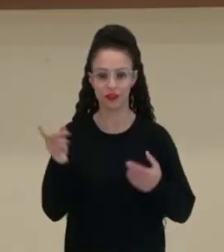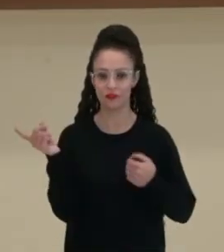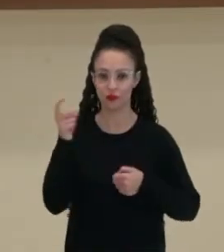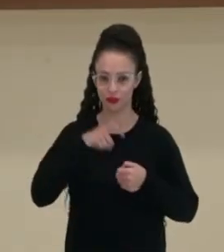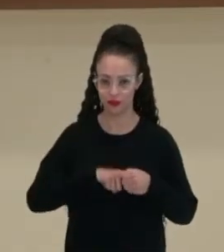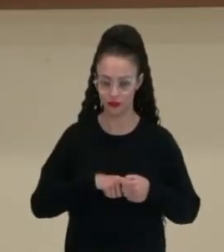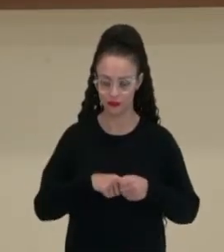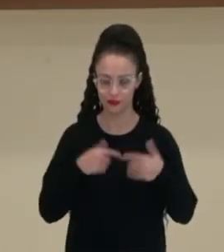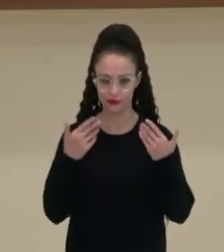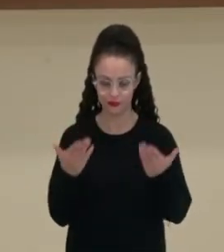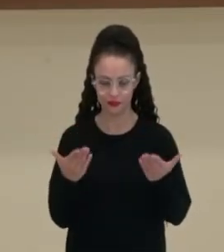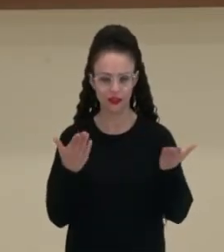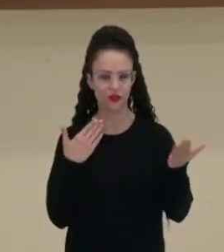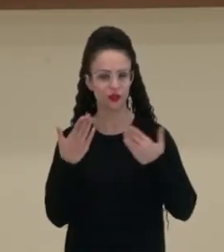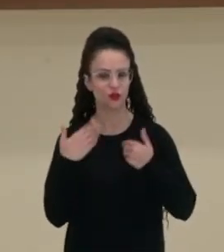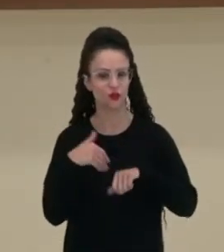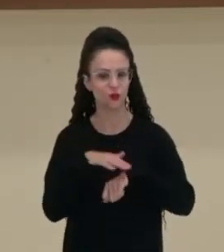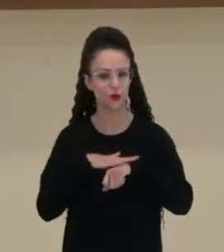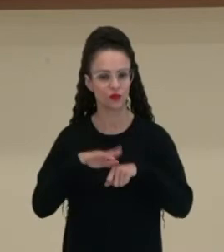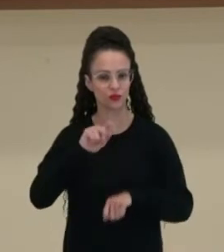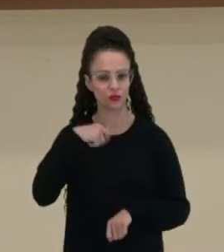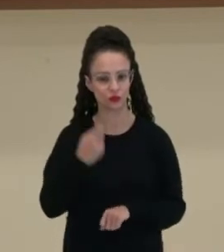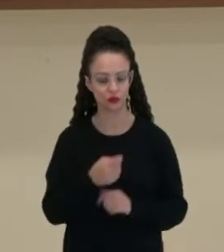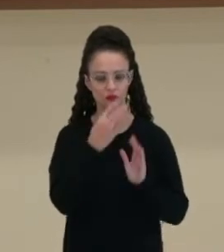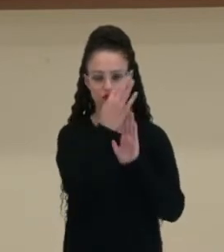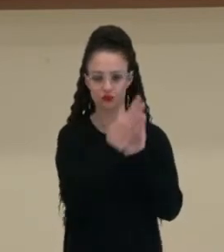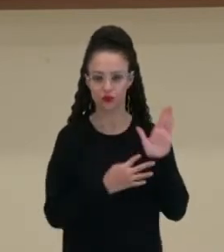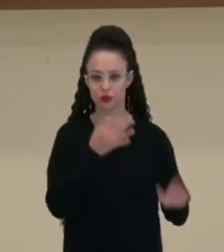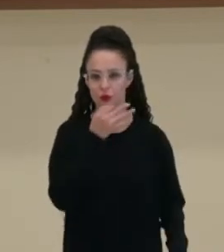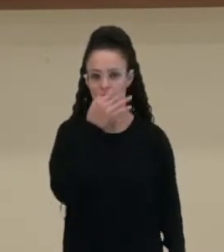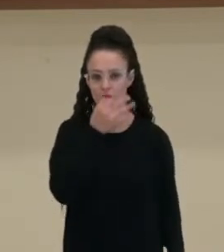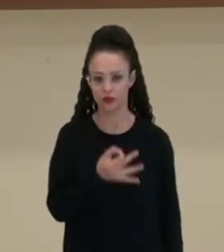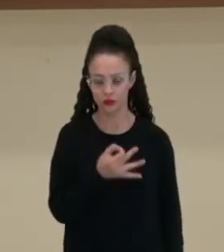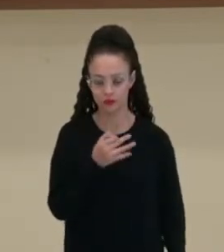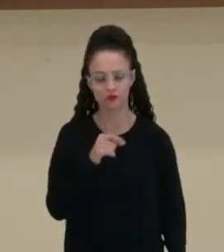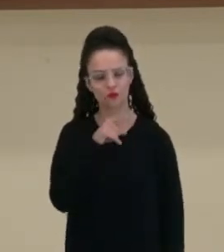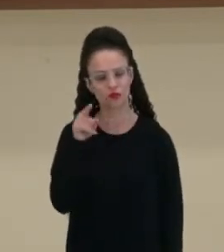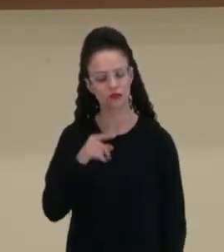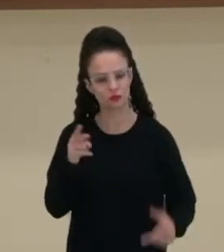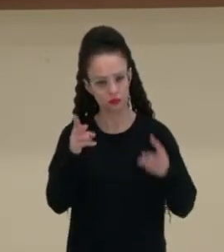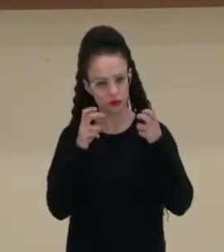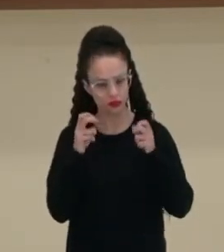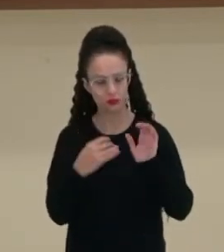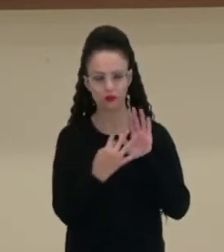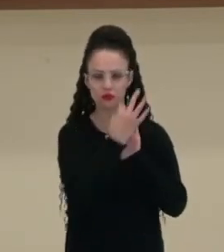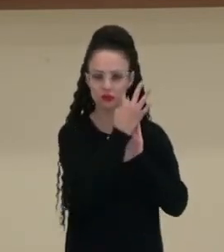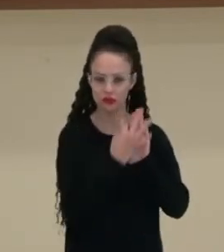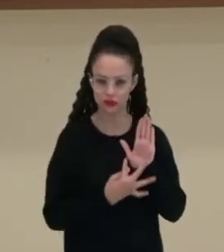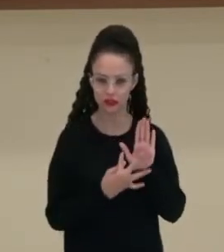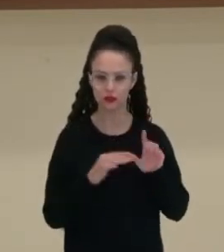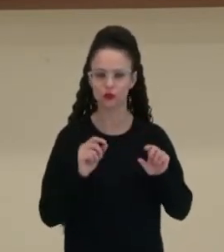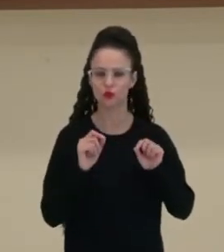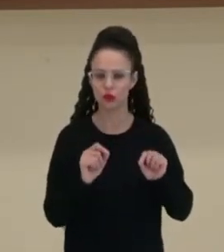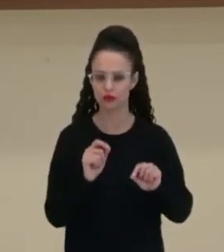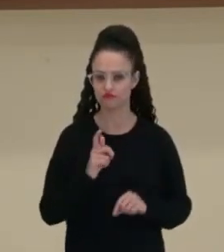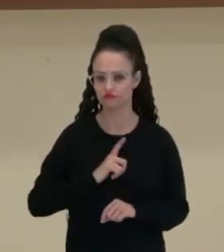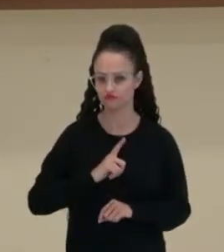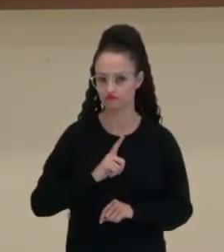Voltamos, estamos conversando sobre artigo de opinião. Você já percebeu que em um texto, por vezes, o que